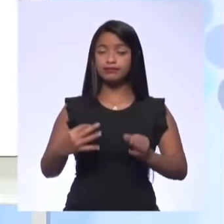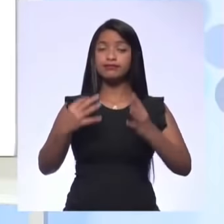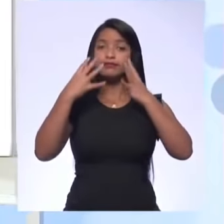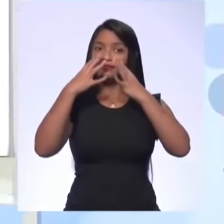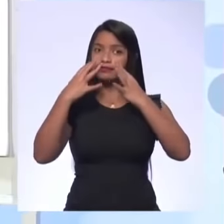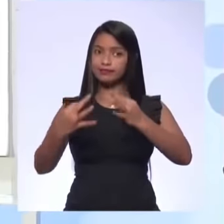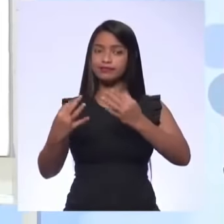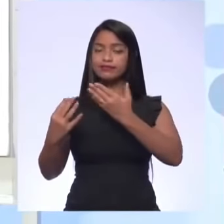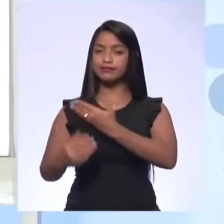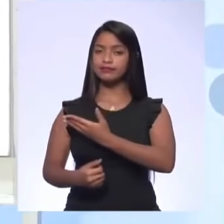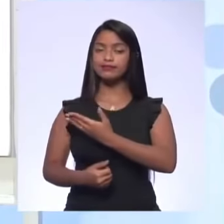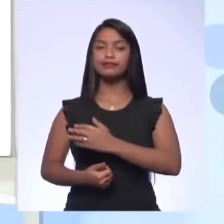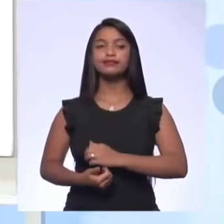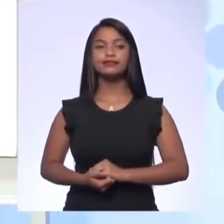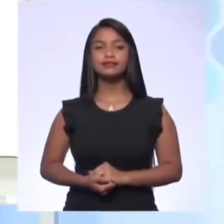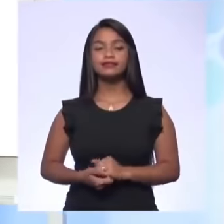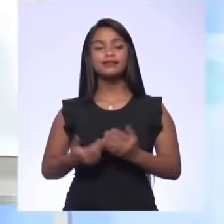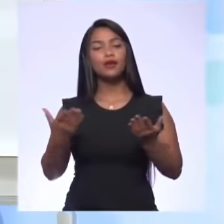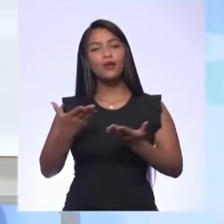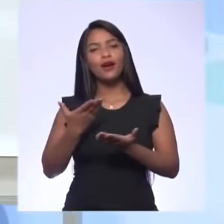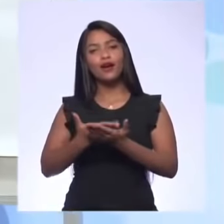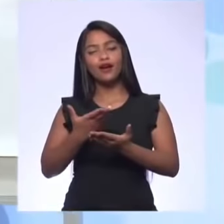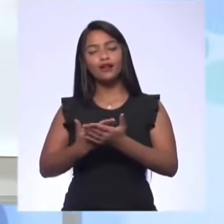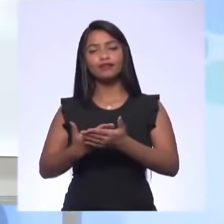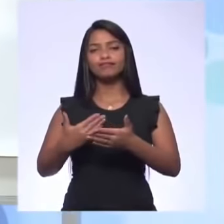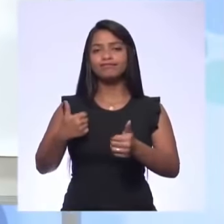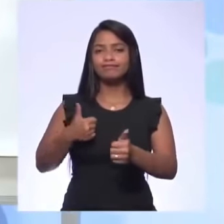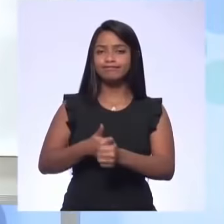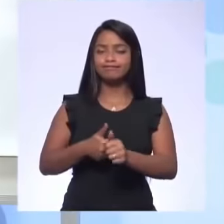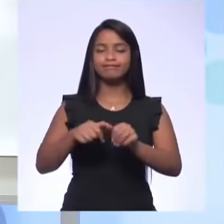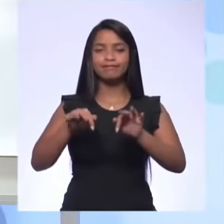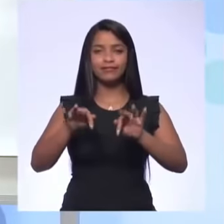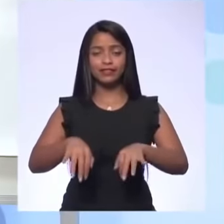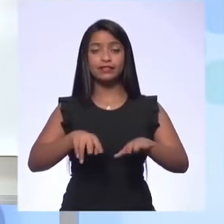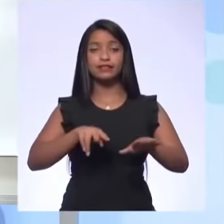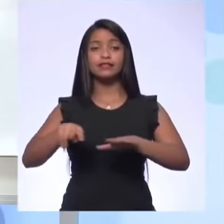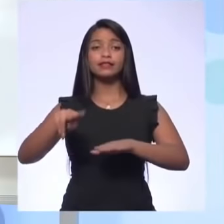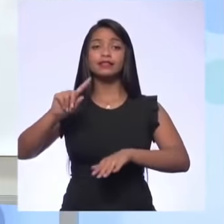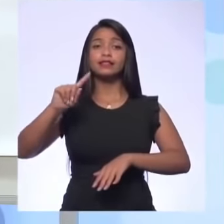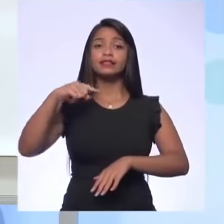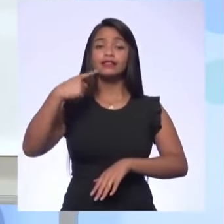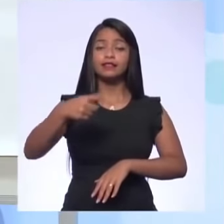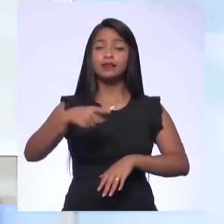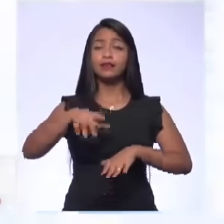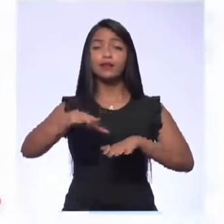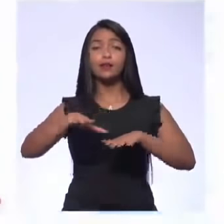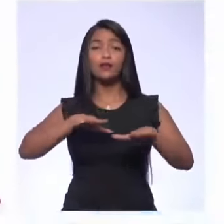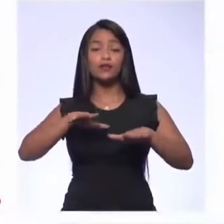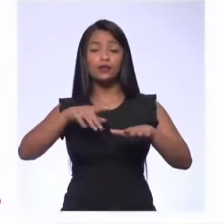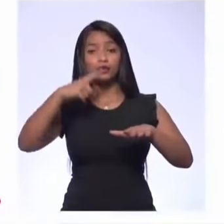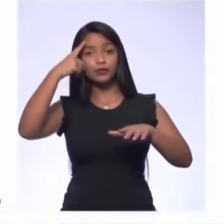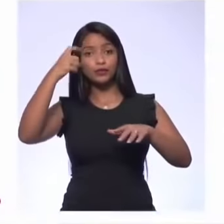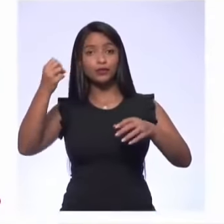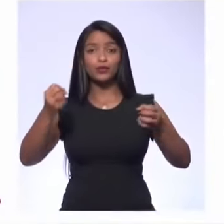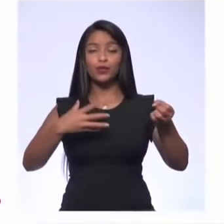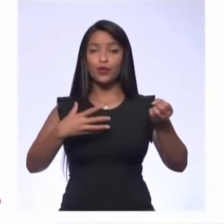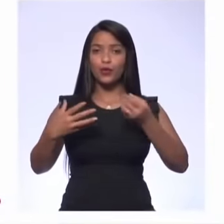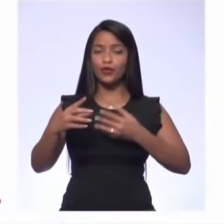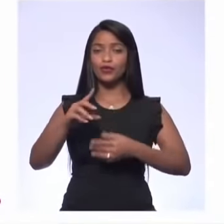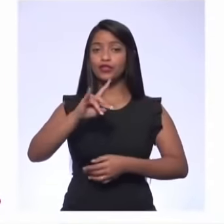em relação a isso. Nossa aula está chegando ao final. A semana que vem nós temos o Inova, tá? Nos dias